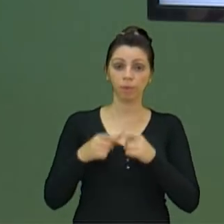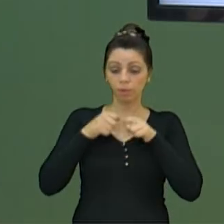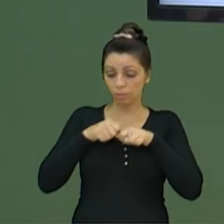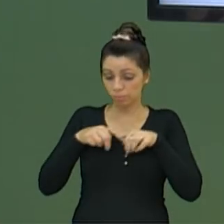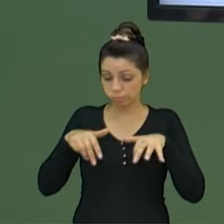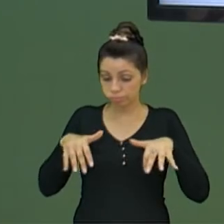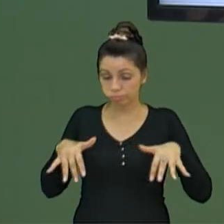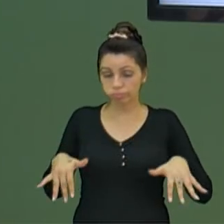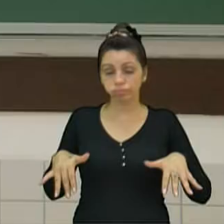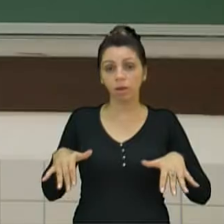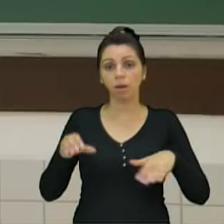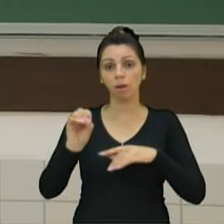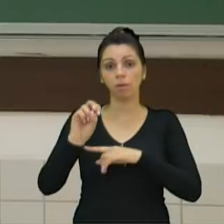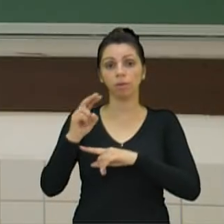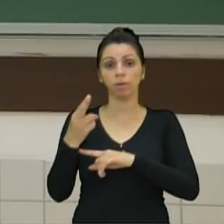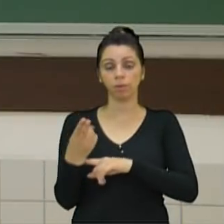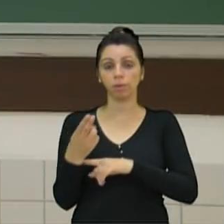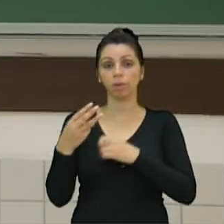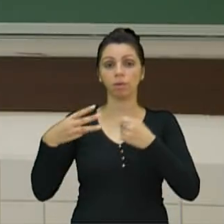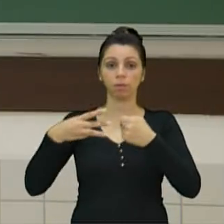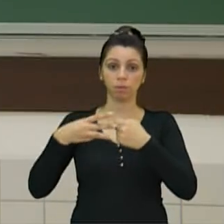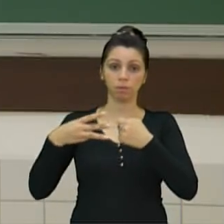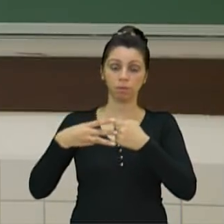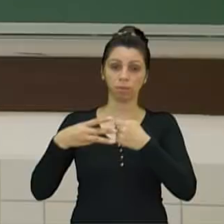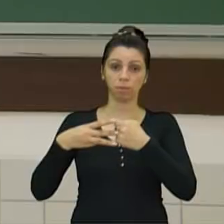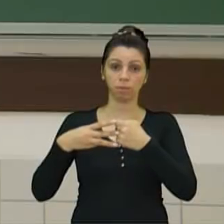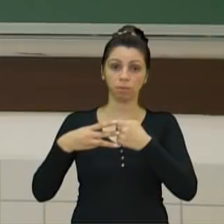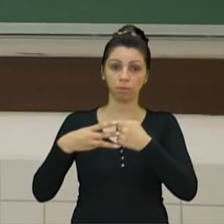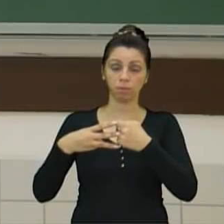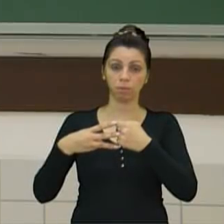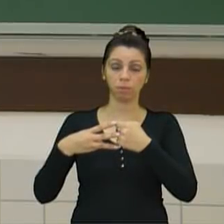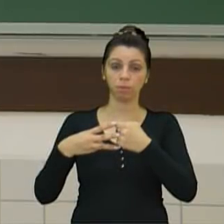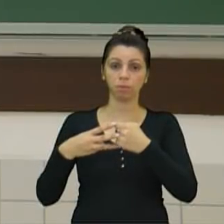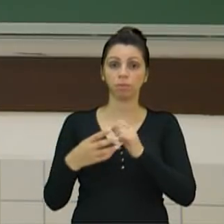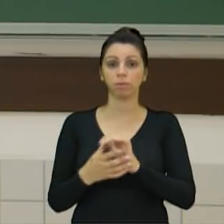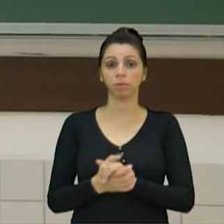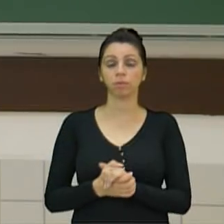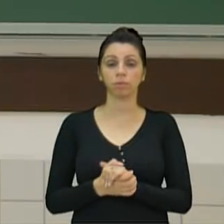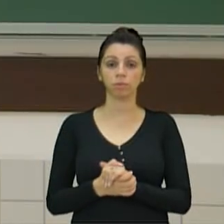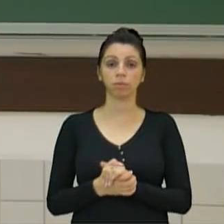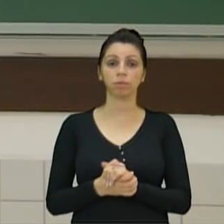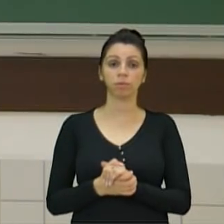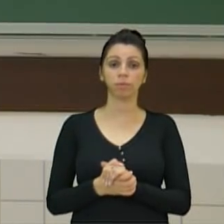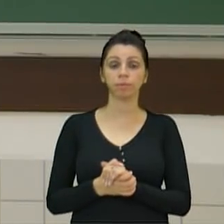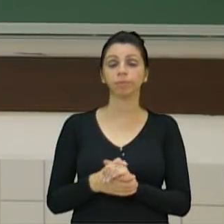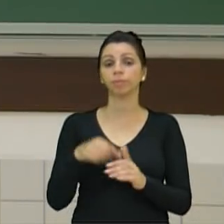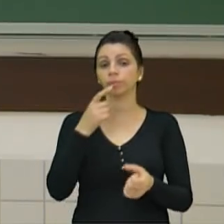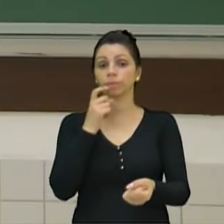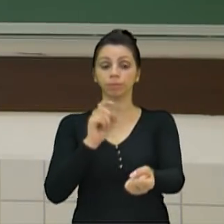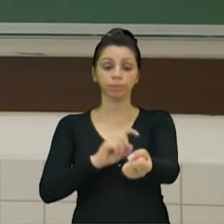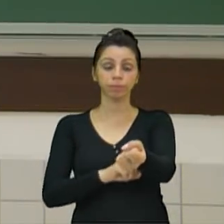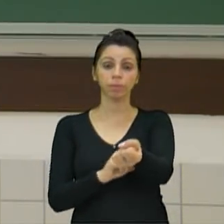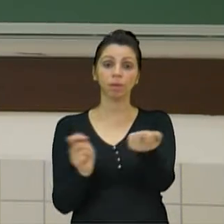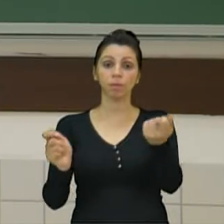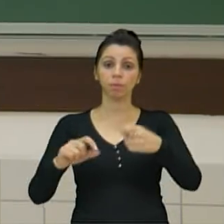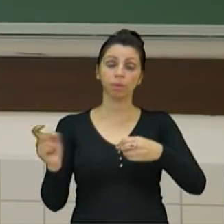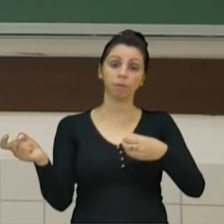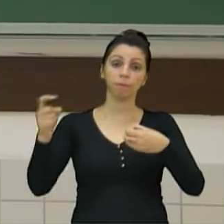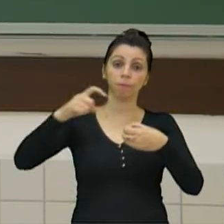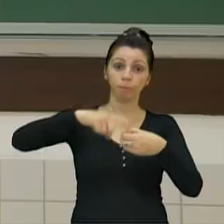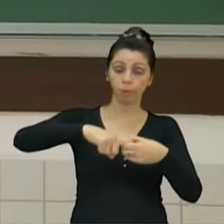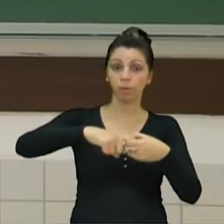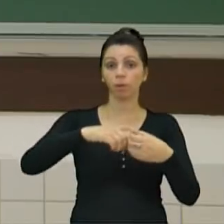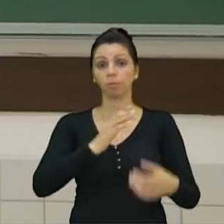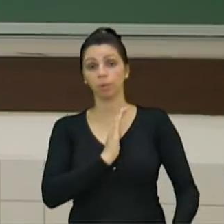Enquanto ele deixa o oxigênio para as células e se enche de gás carbônico, esse sangue agora precisa voltar para o